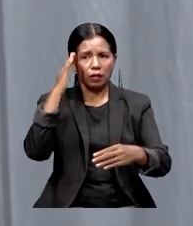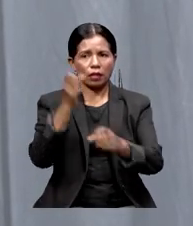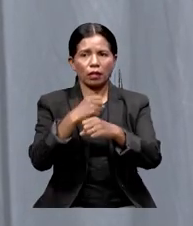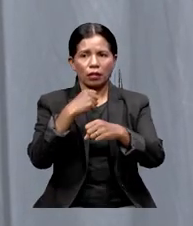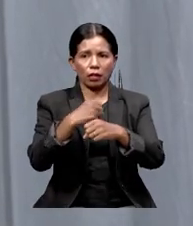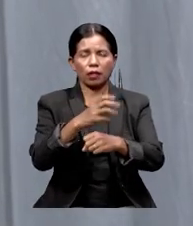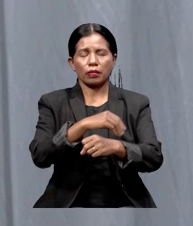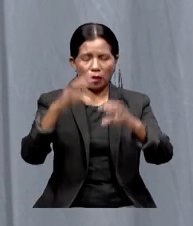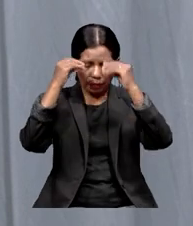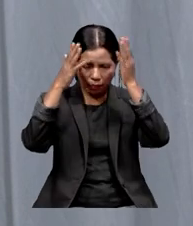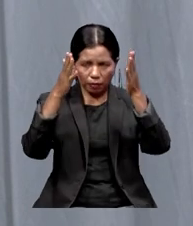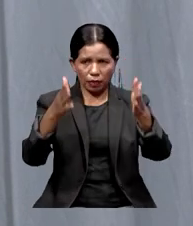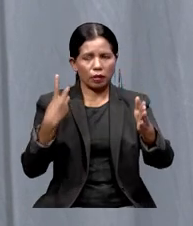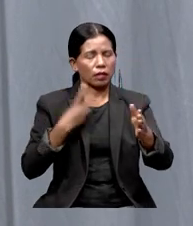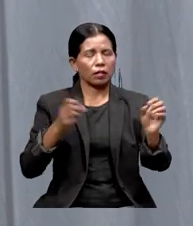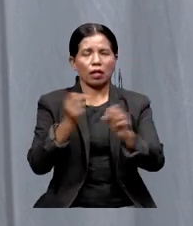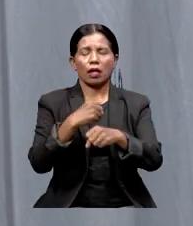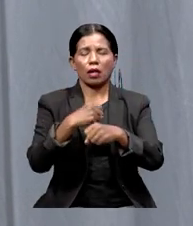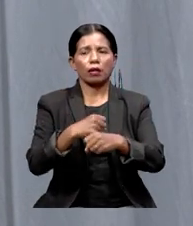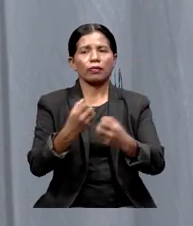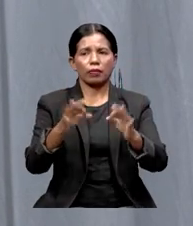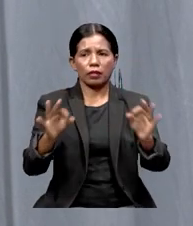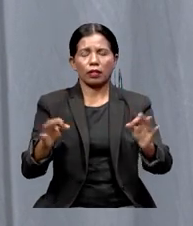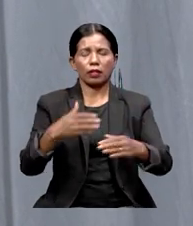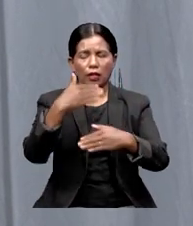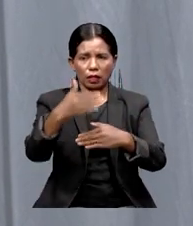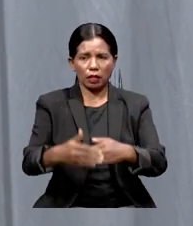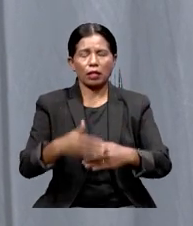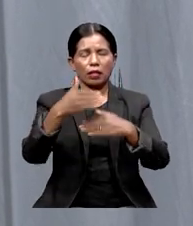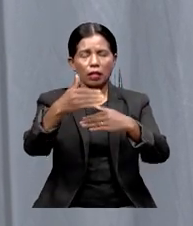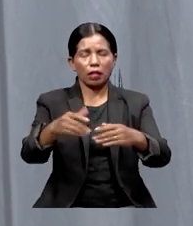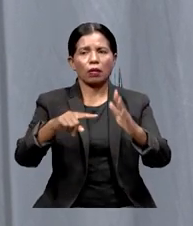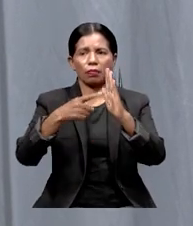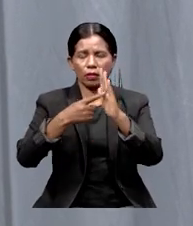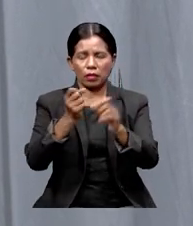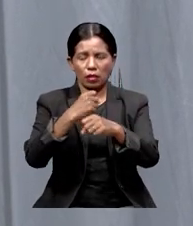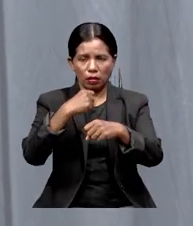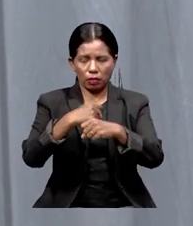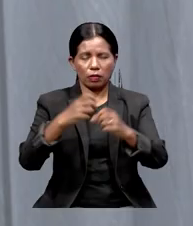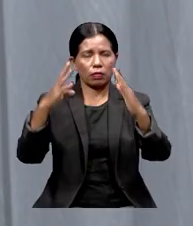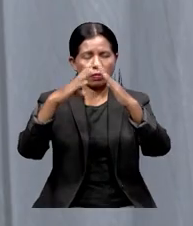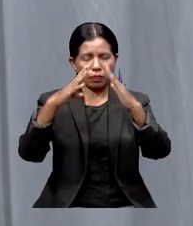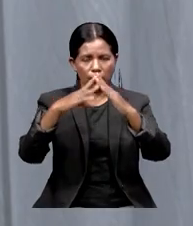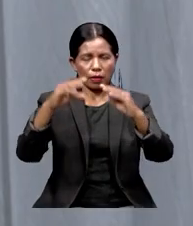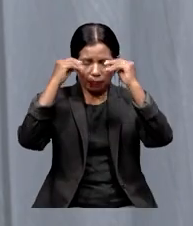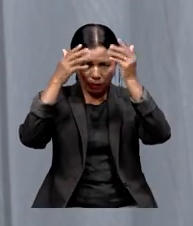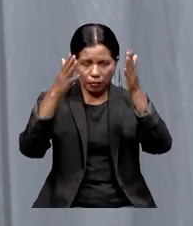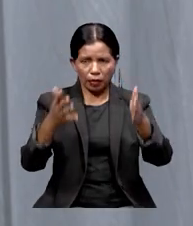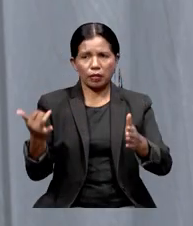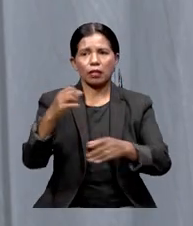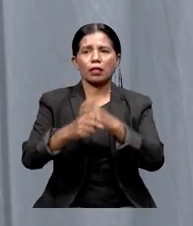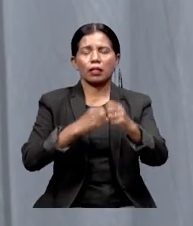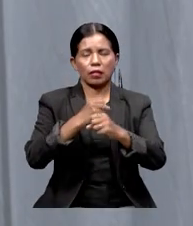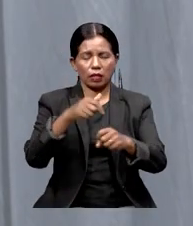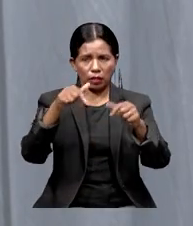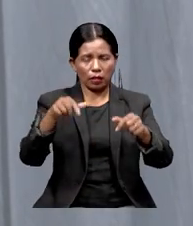residência dos professores. Está sendo a halo voto da dia, mas bem faseadamente que está a ruona a tal residência dos professores. Tinha ainda nem o